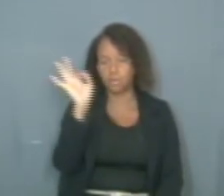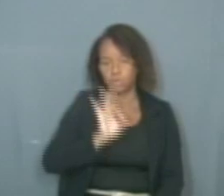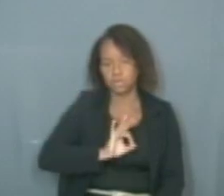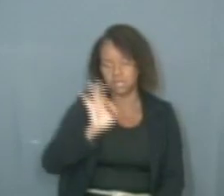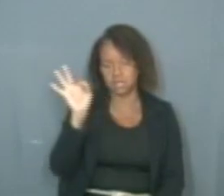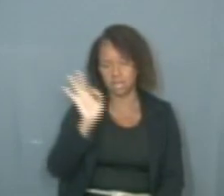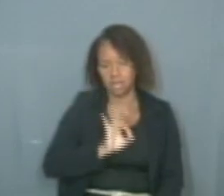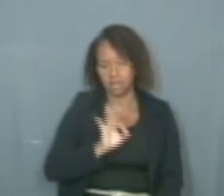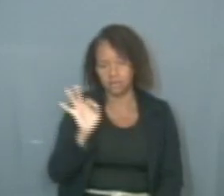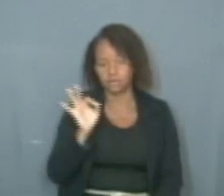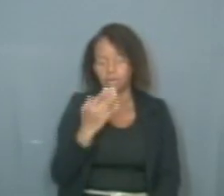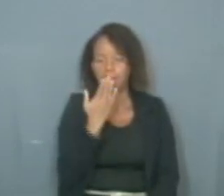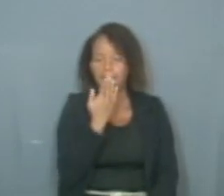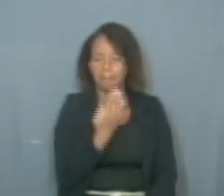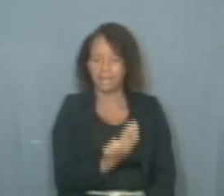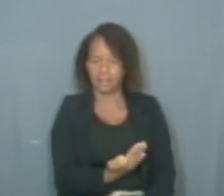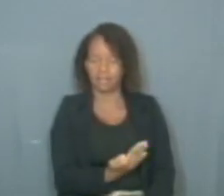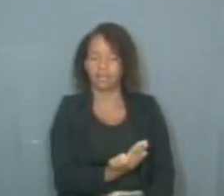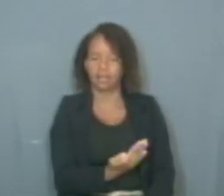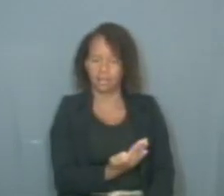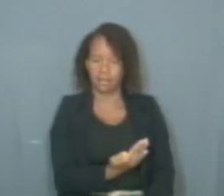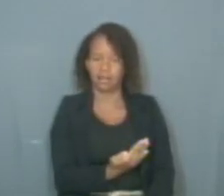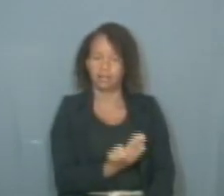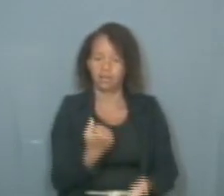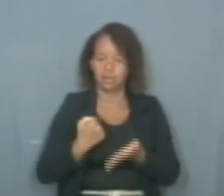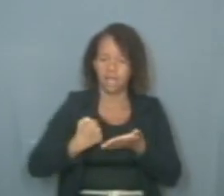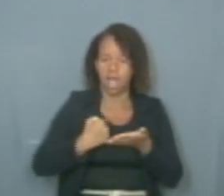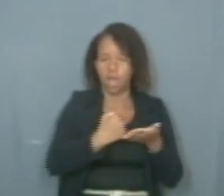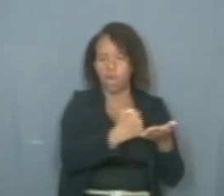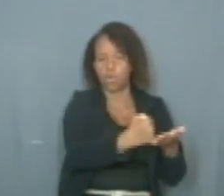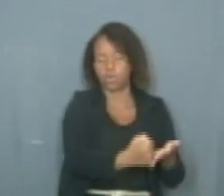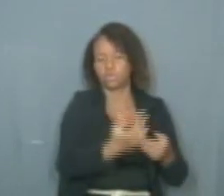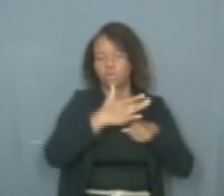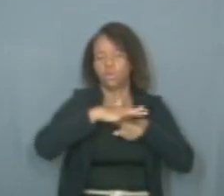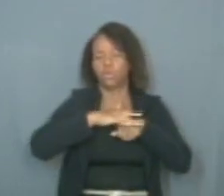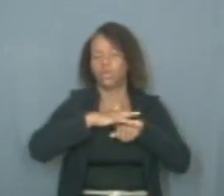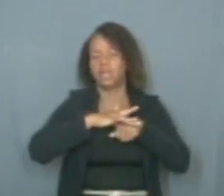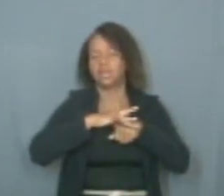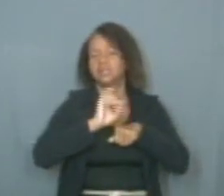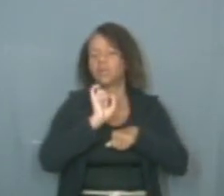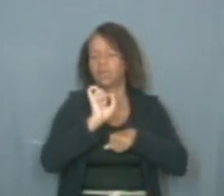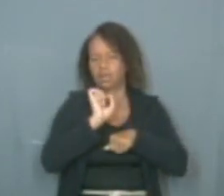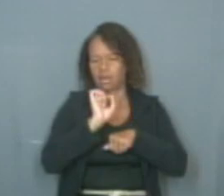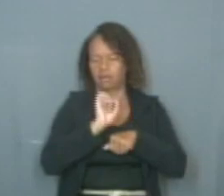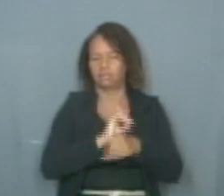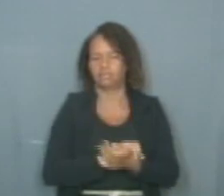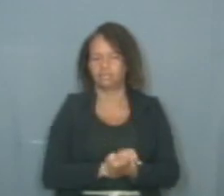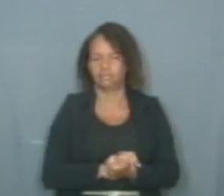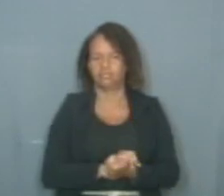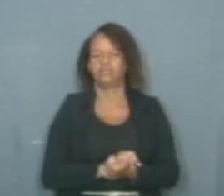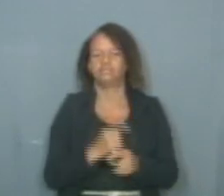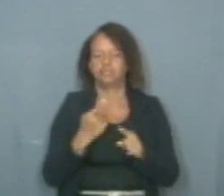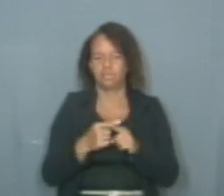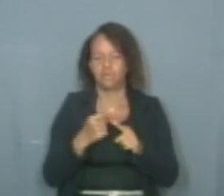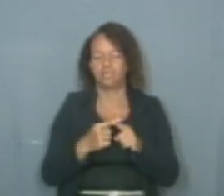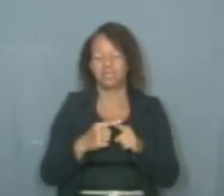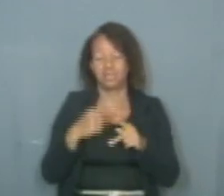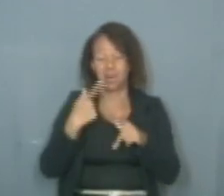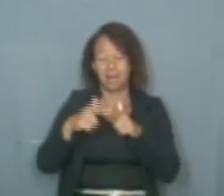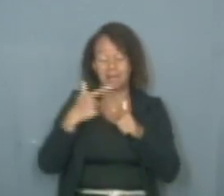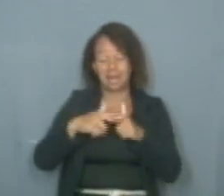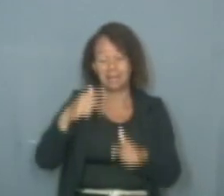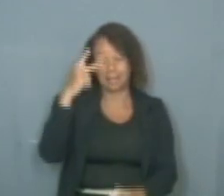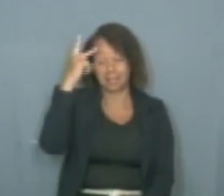61% dos pedidos de auxílio doença foram por questões